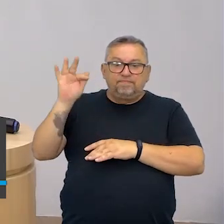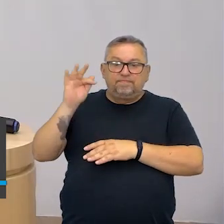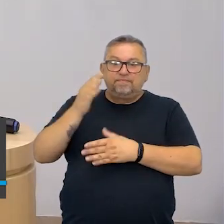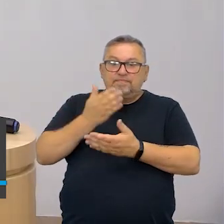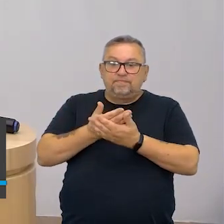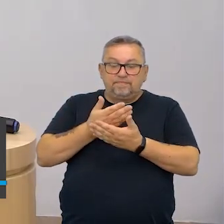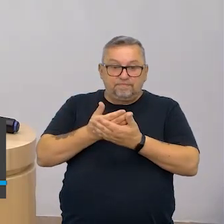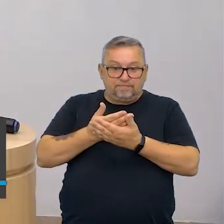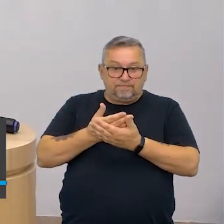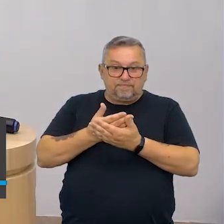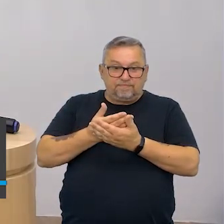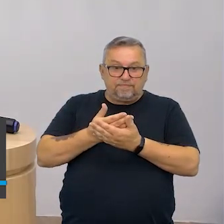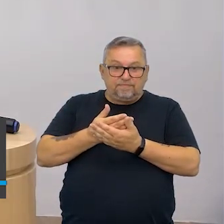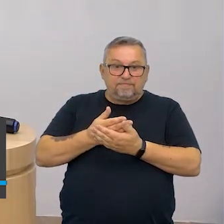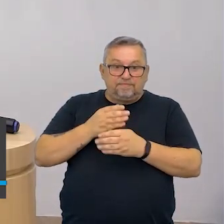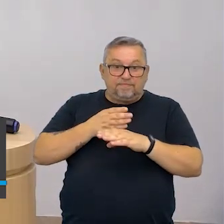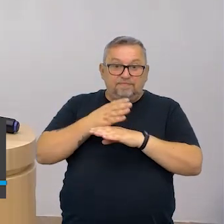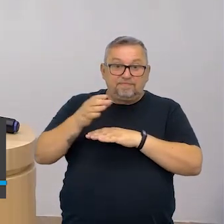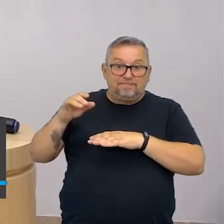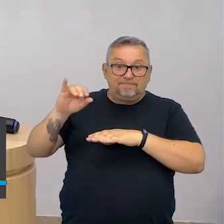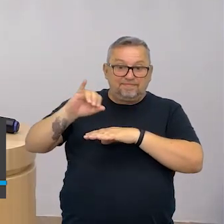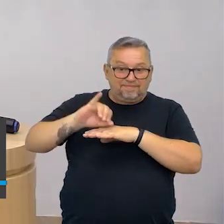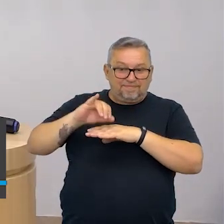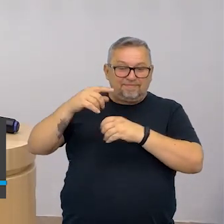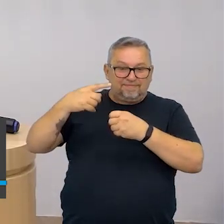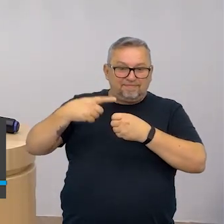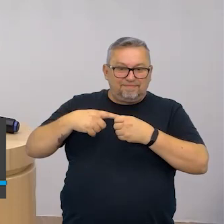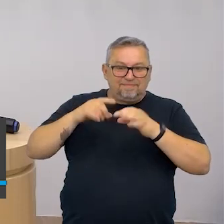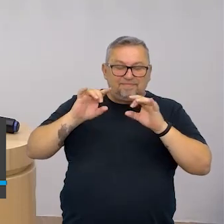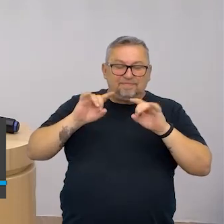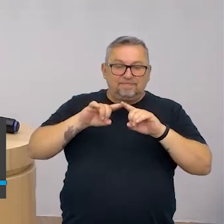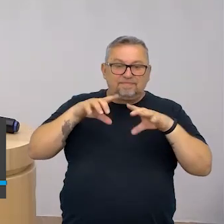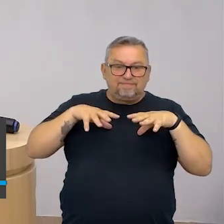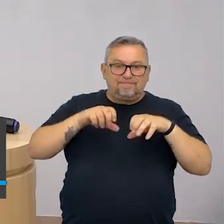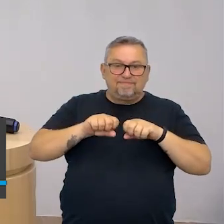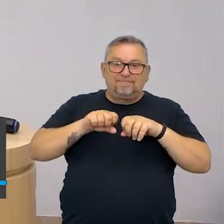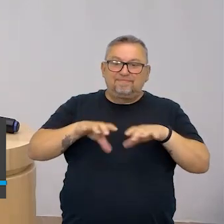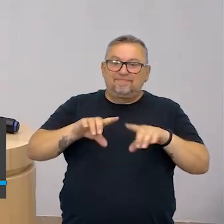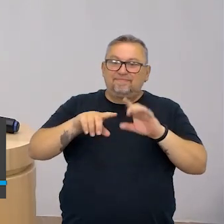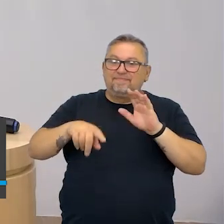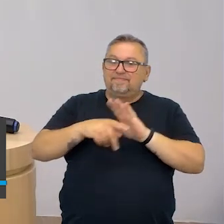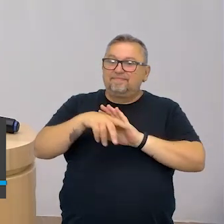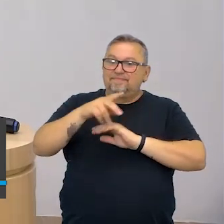então ir para a metrópole, né? Ir para aquele lugar que colonizou o seu